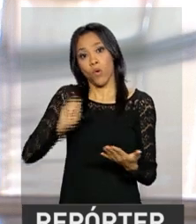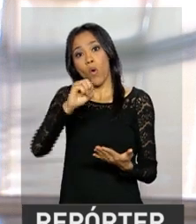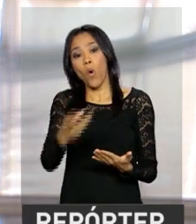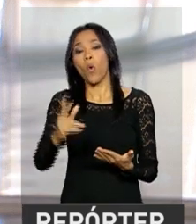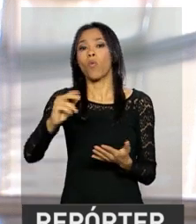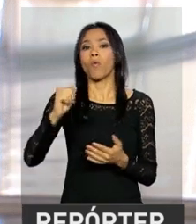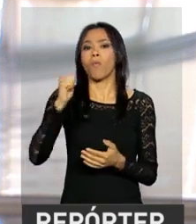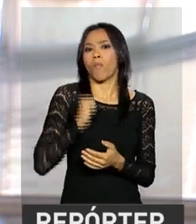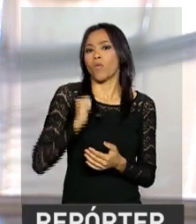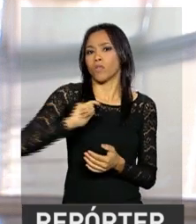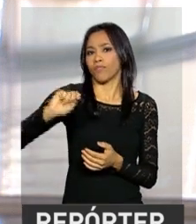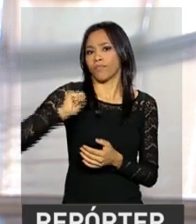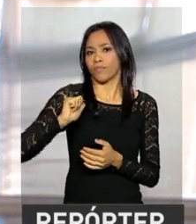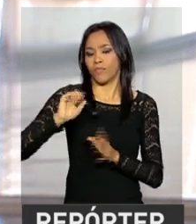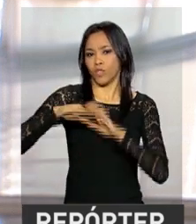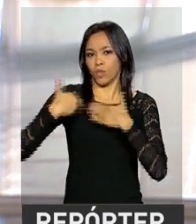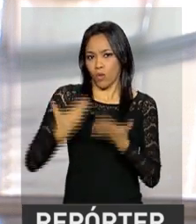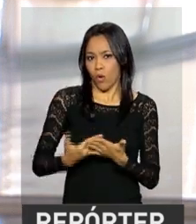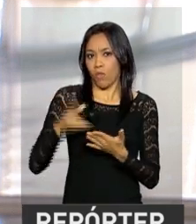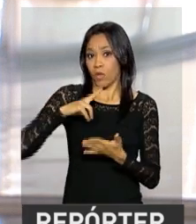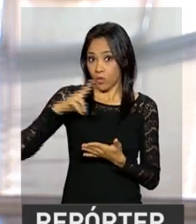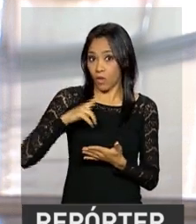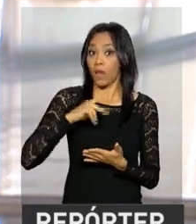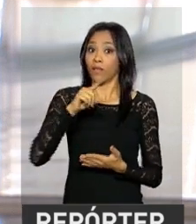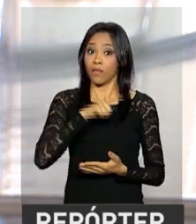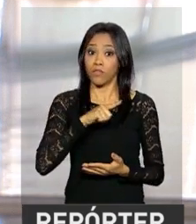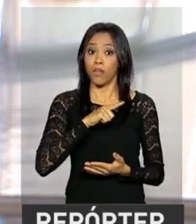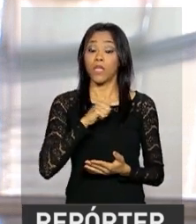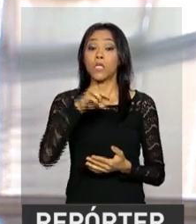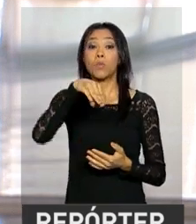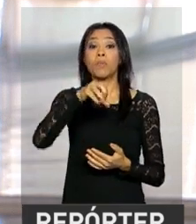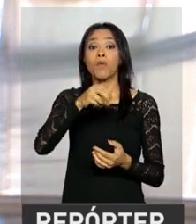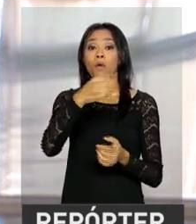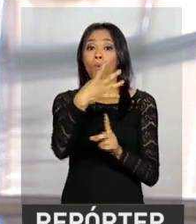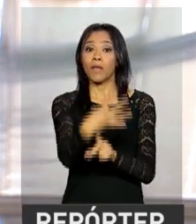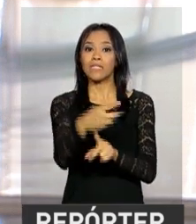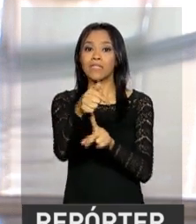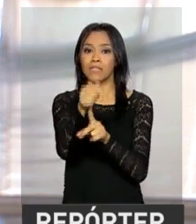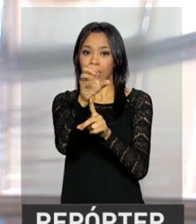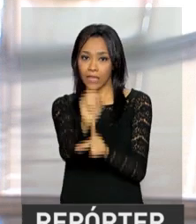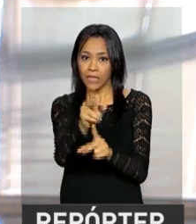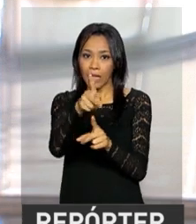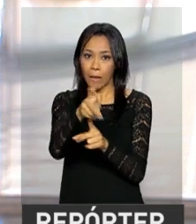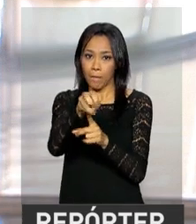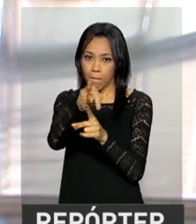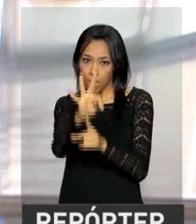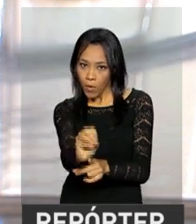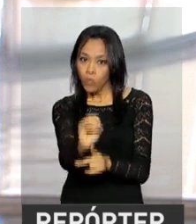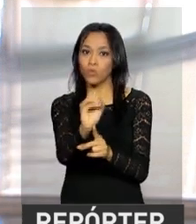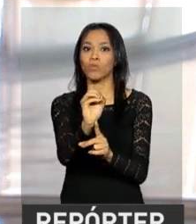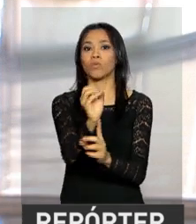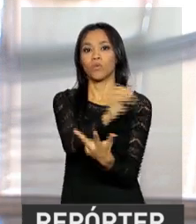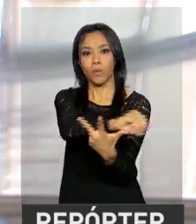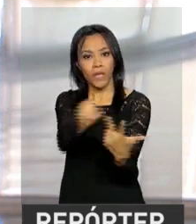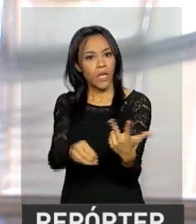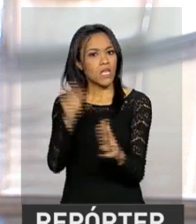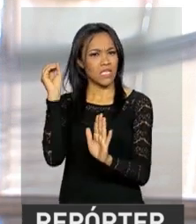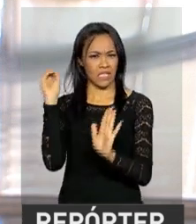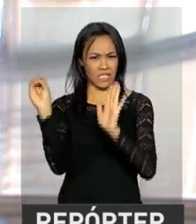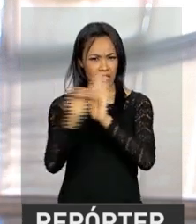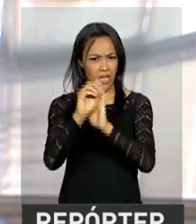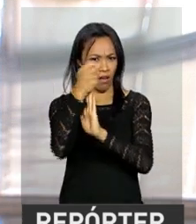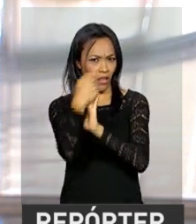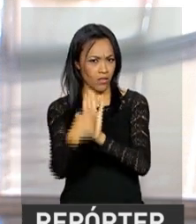escolas particulares que obtiveram no mínimo 450 pontos na média do Enem e não zeraram a